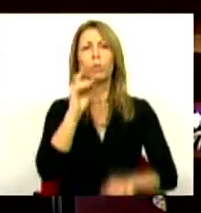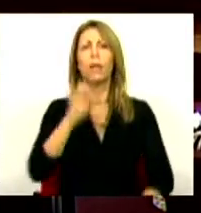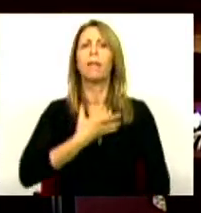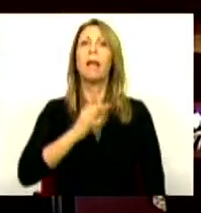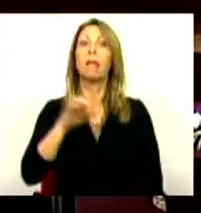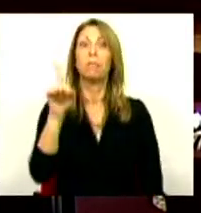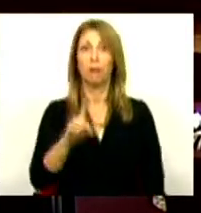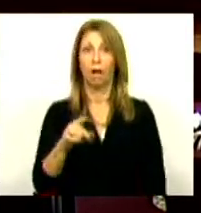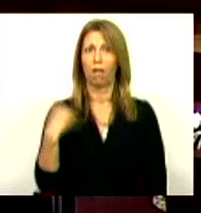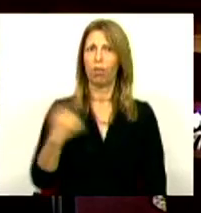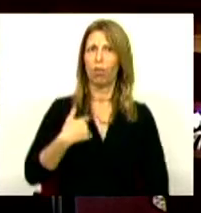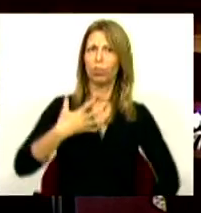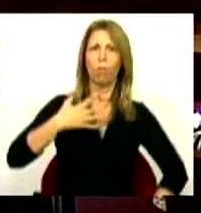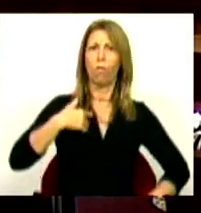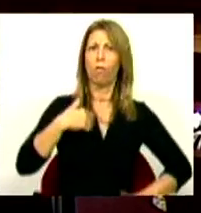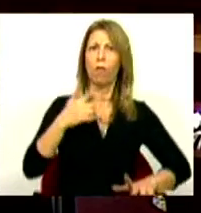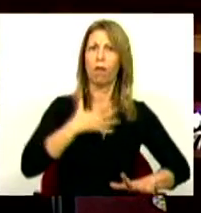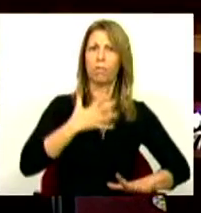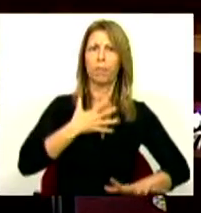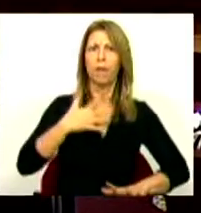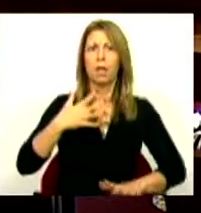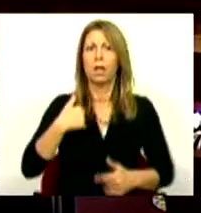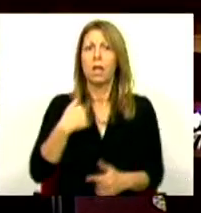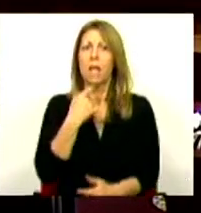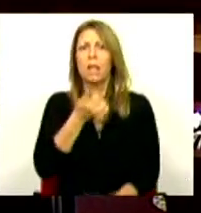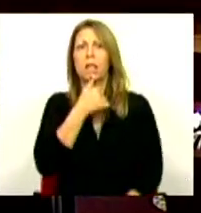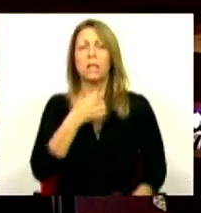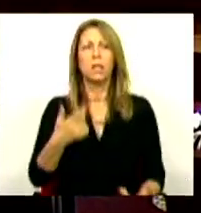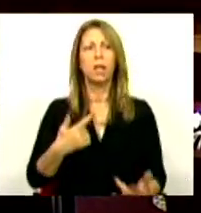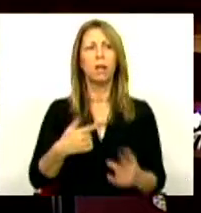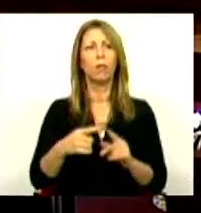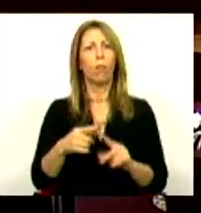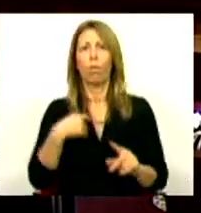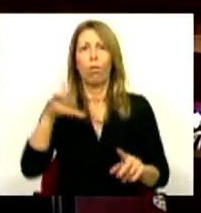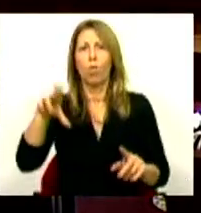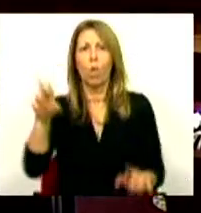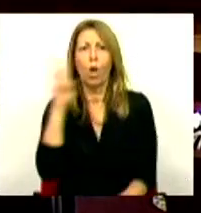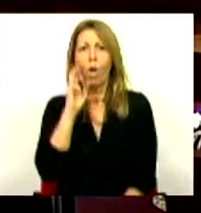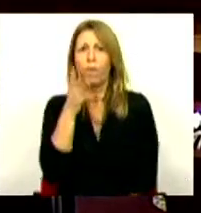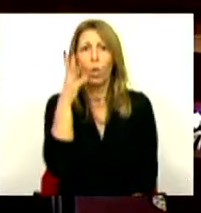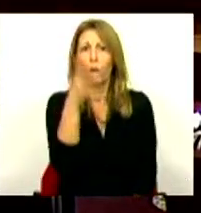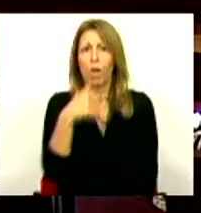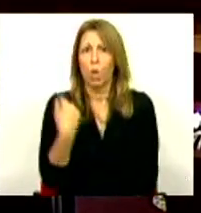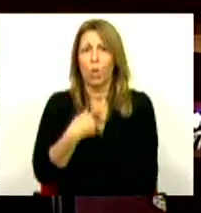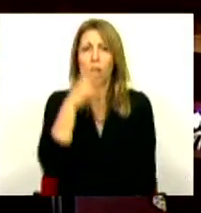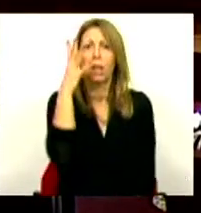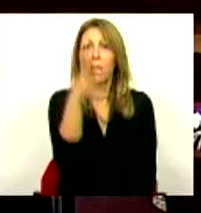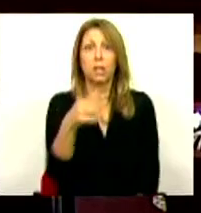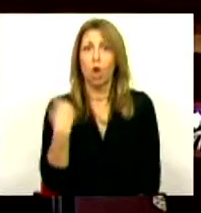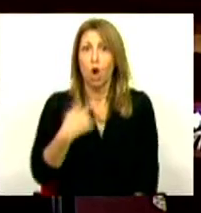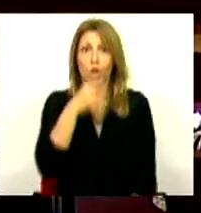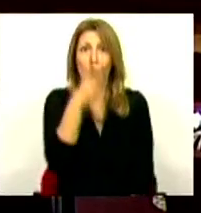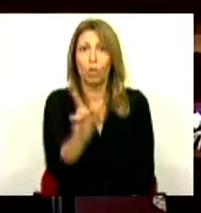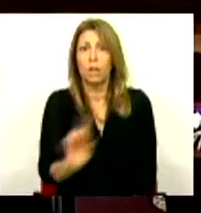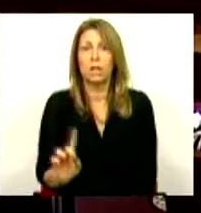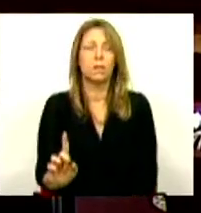nunca nos ouviram dizer isso, uma presunção nem nenhuma regra. Não, não dissemos. Aliás, senhores deputados,